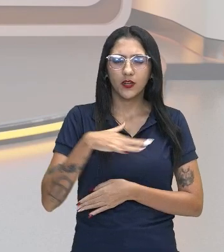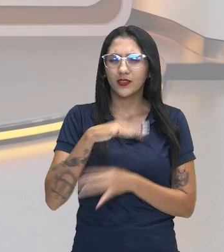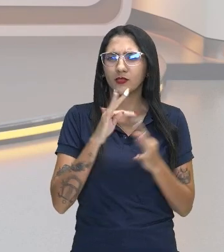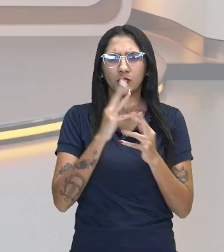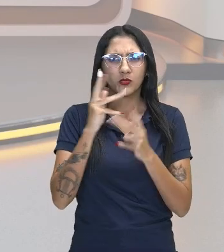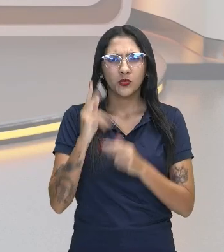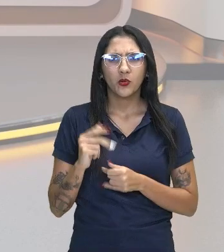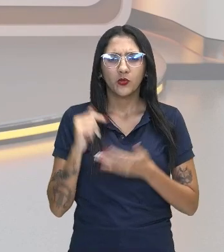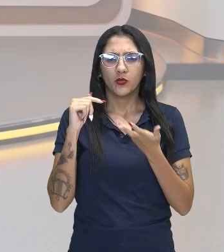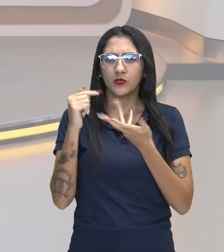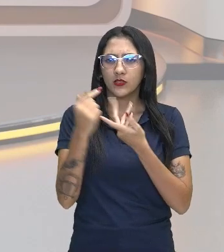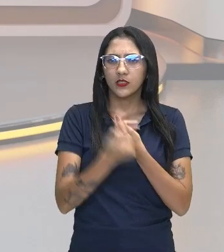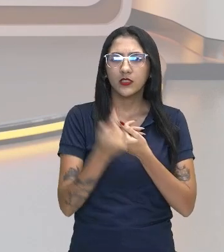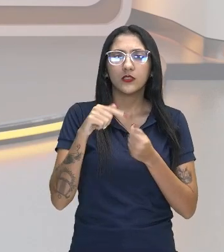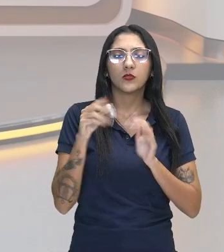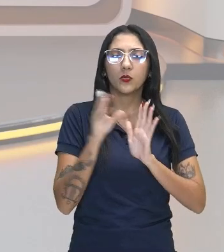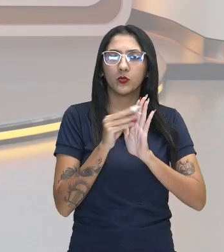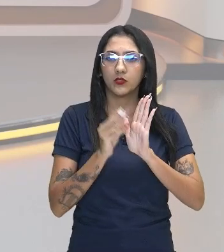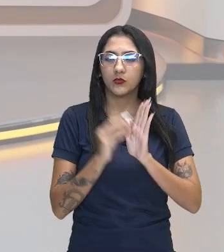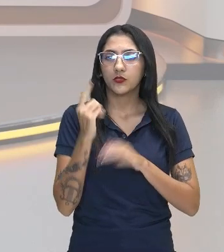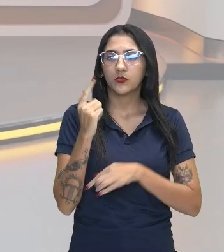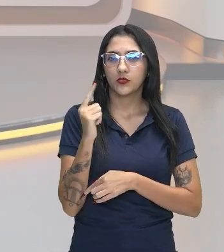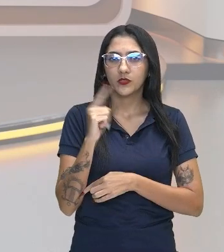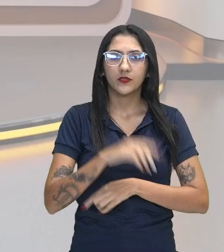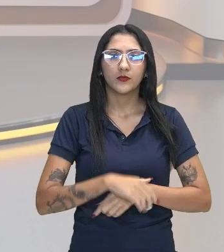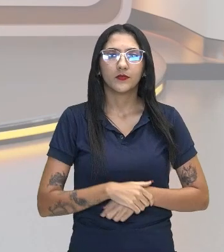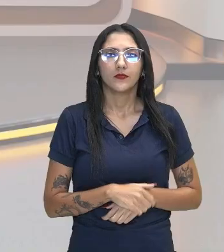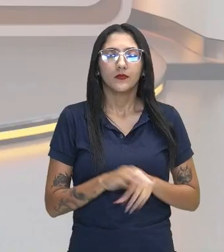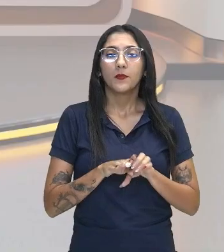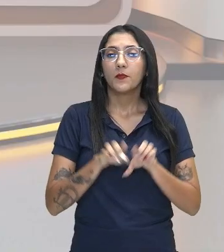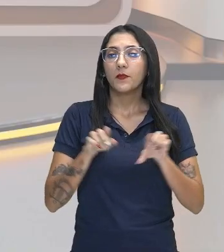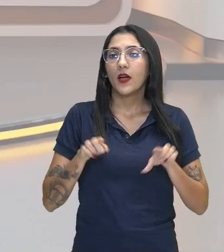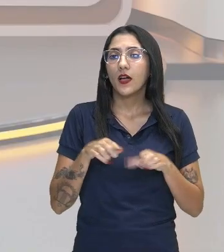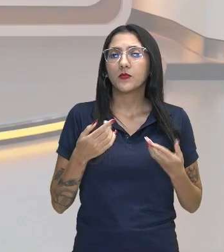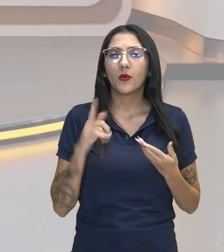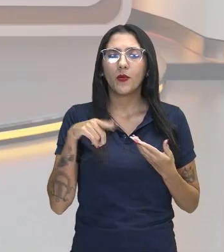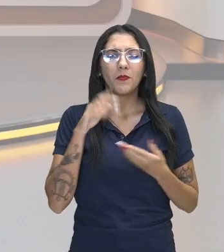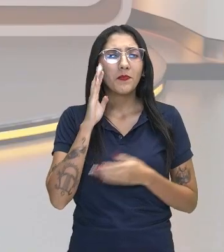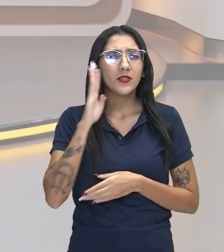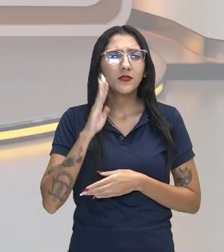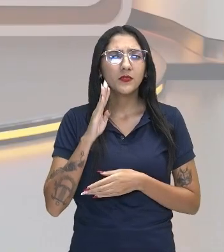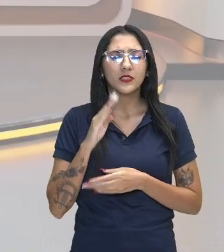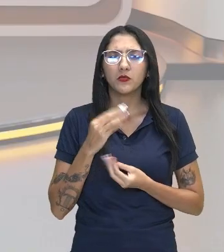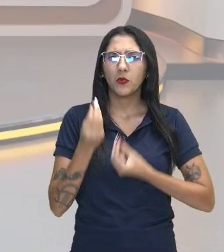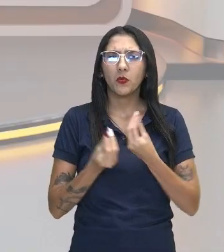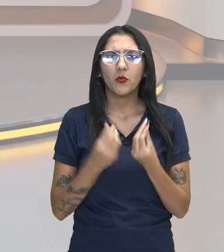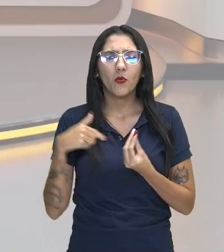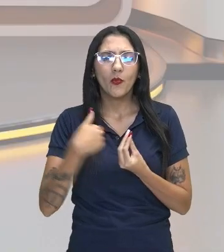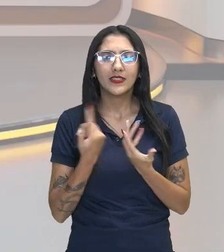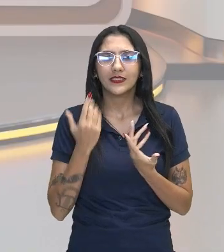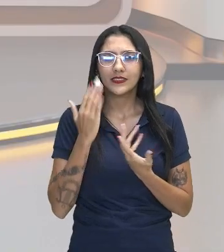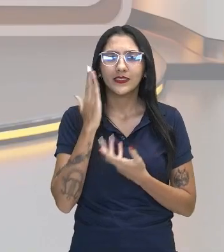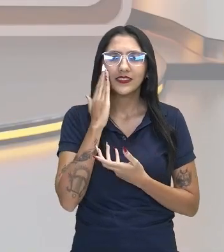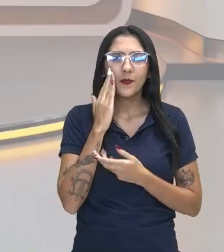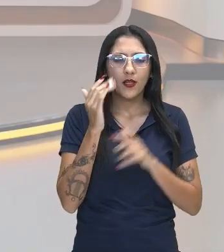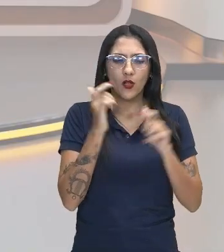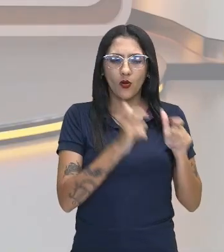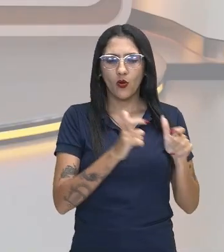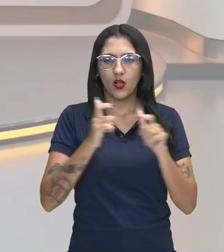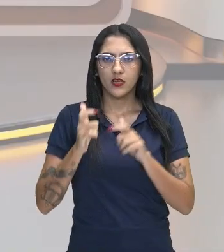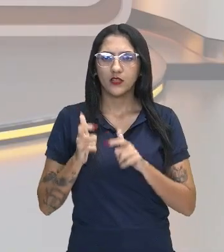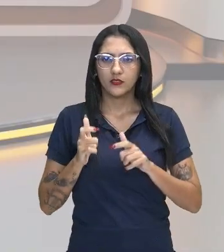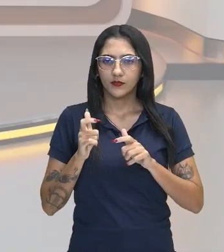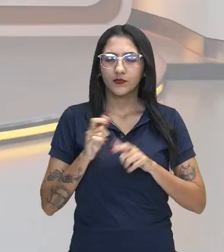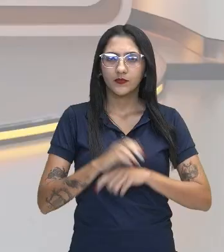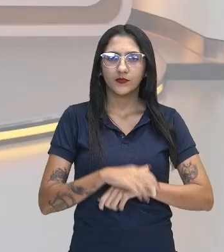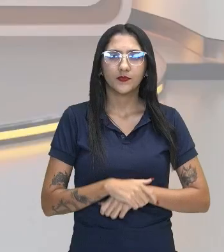em geografia, mas principalmente sobre como se orientar no espaço terrestre. Então,